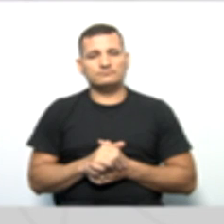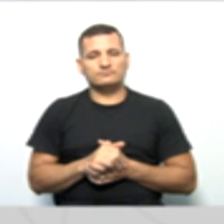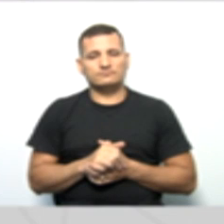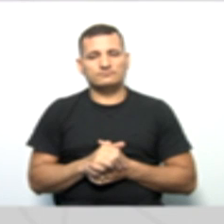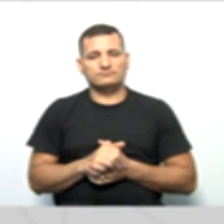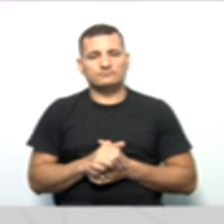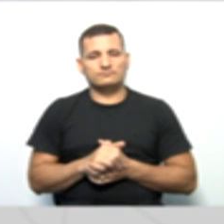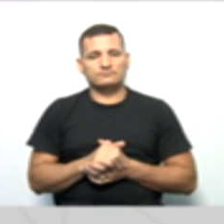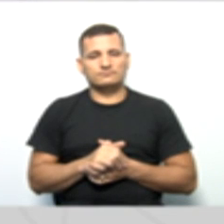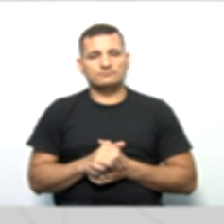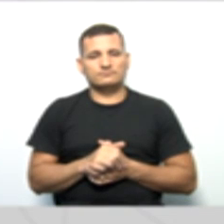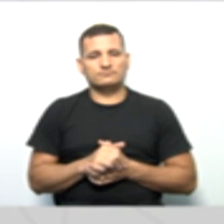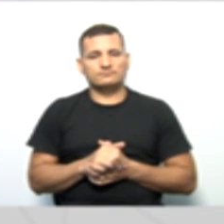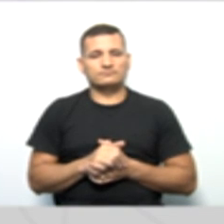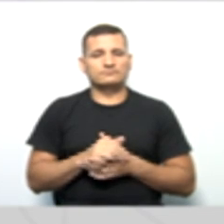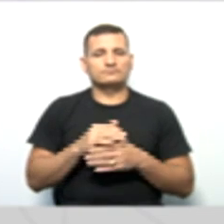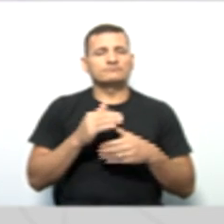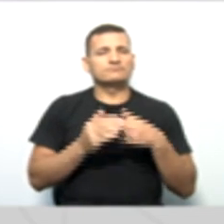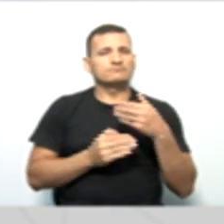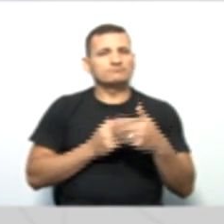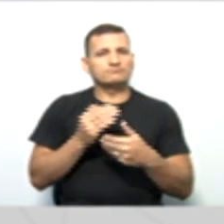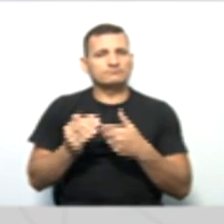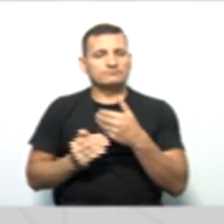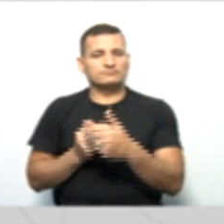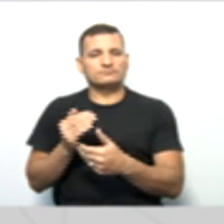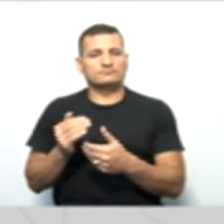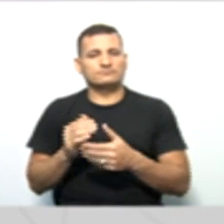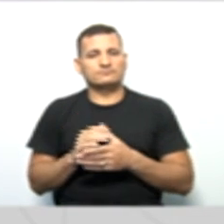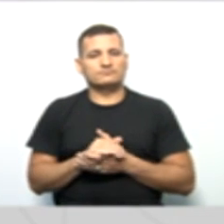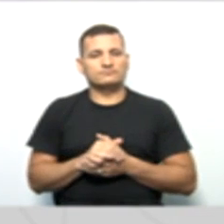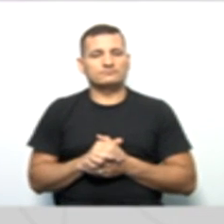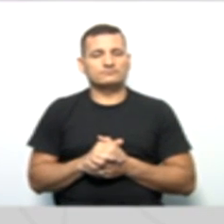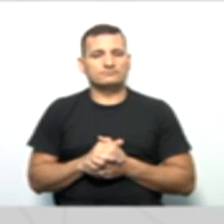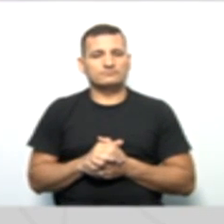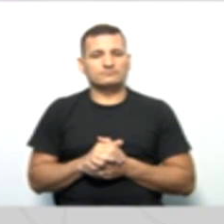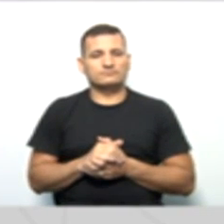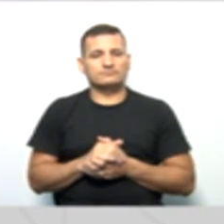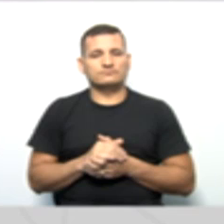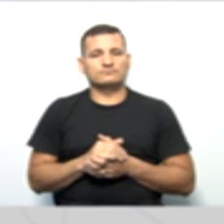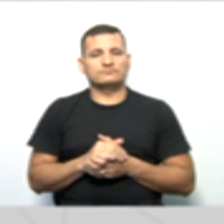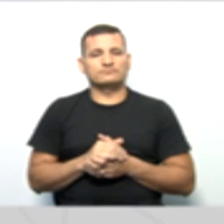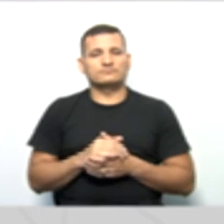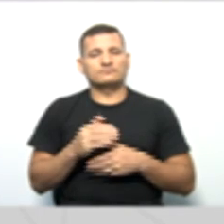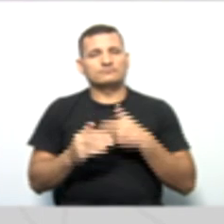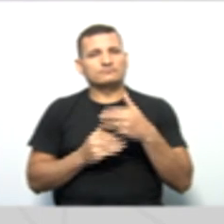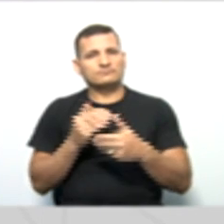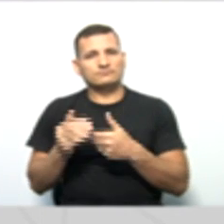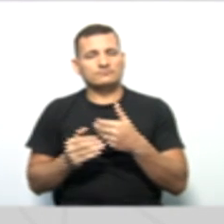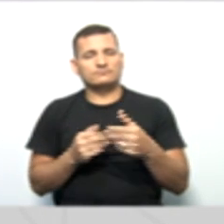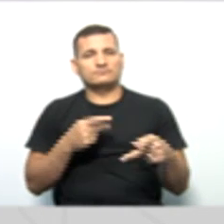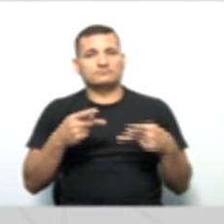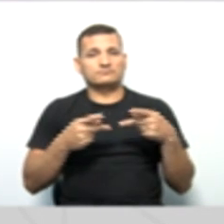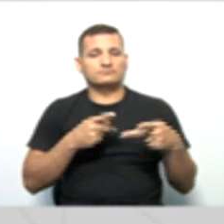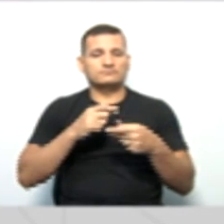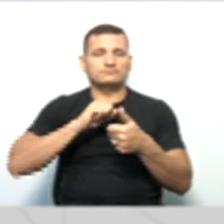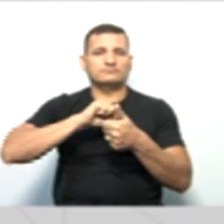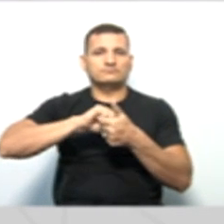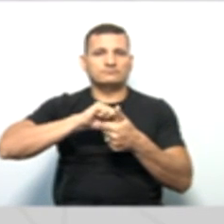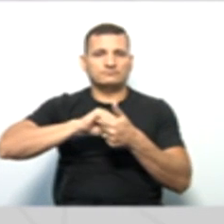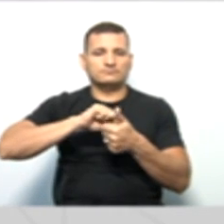da questão do processo. Por último, não, desculpa, tá? Processo de projeto e a qualidade,